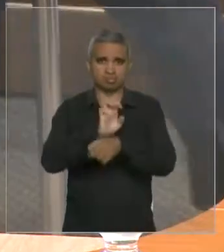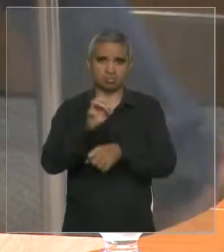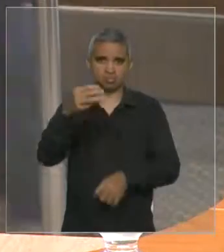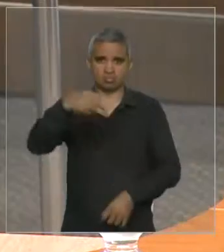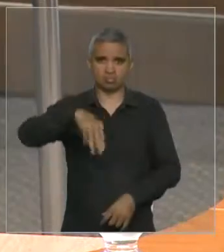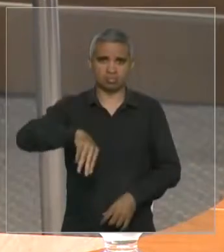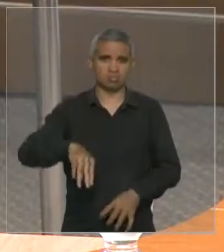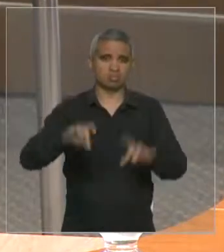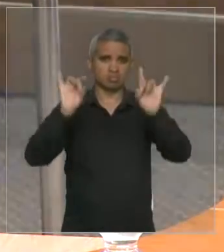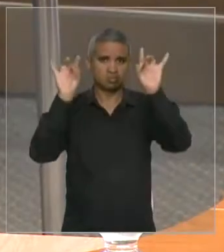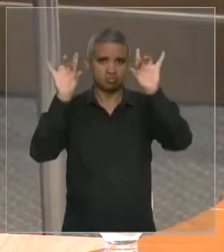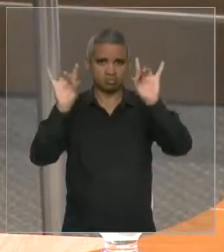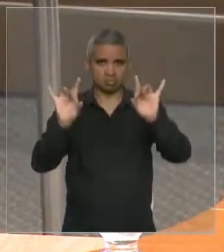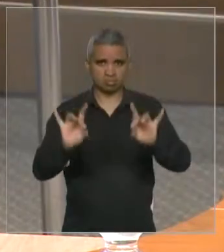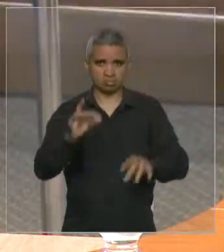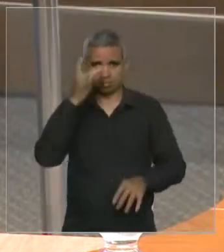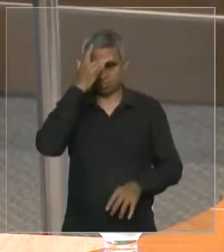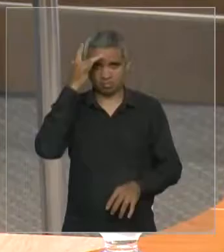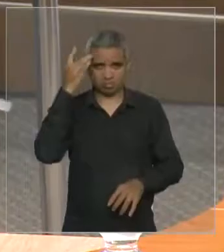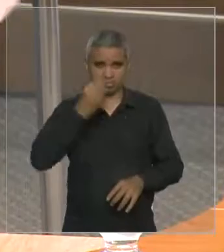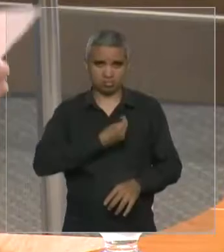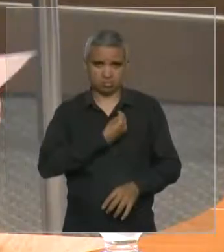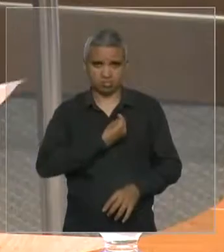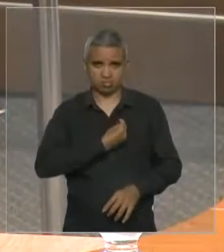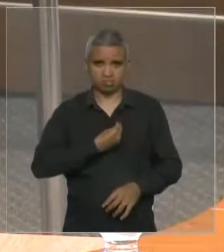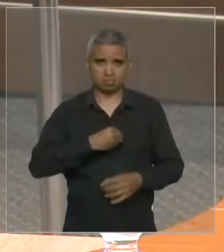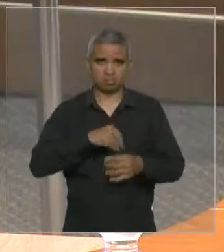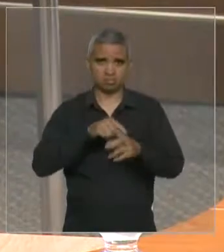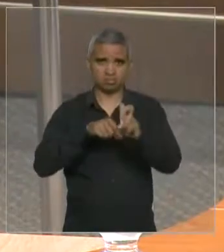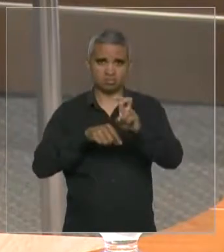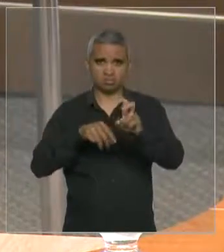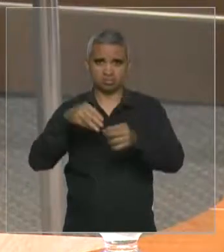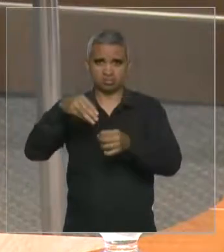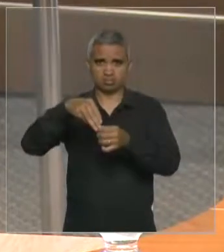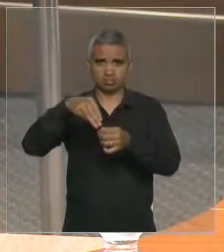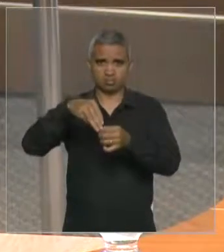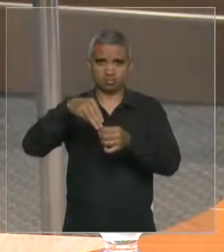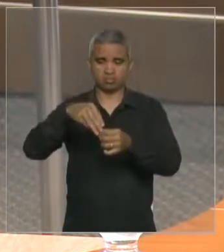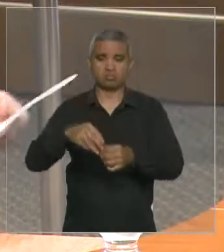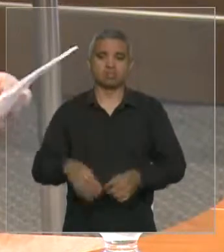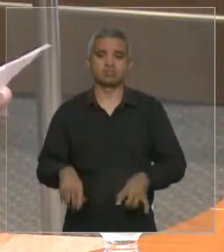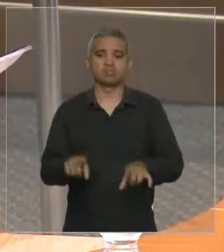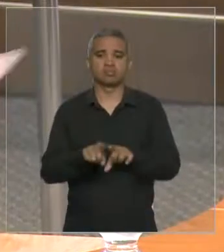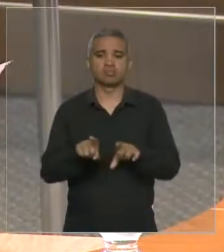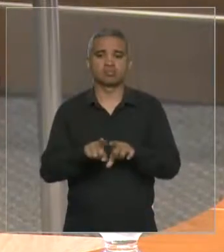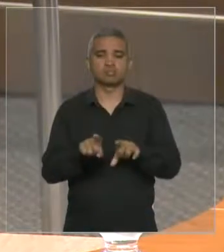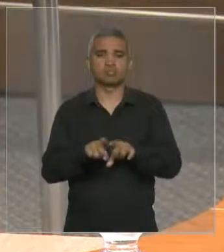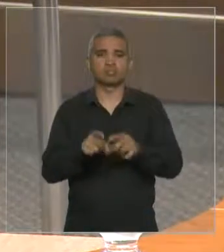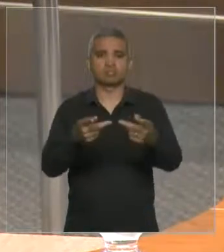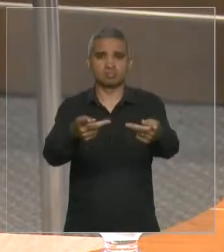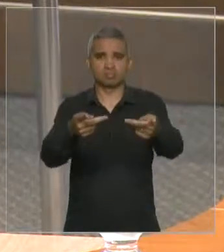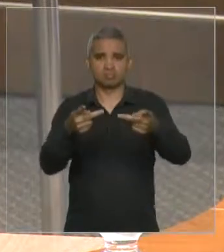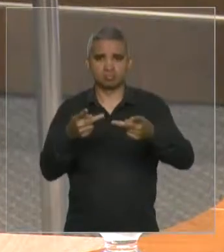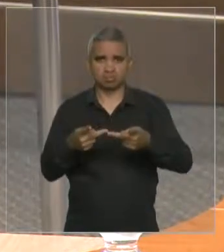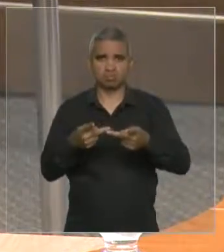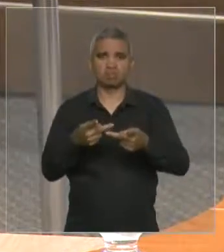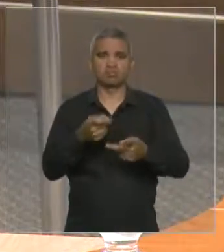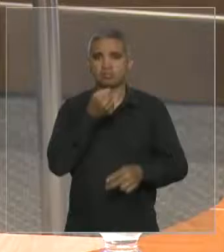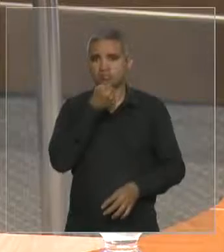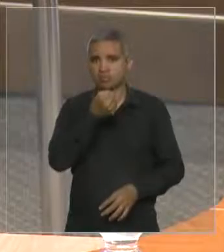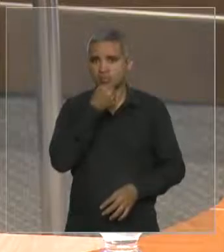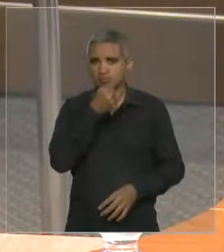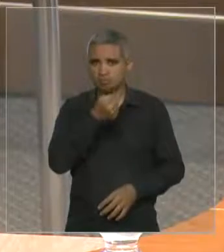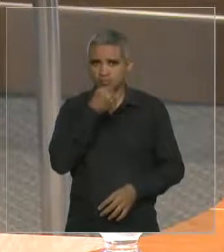especial a região metropolitana, e solicitar também a presença da imprensa. Porque é um